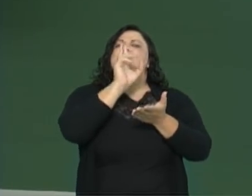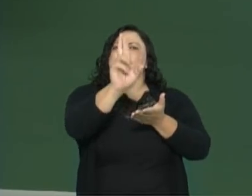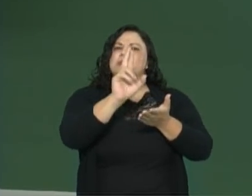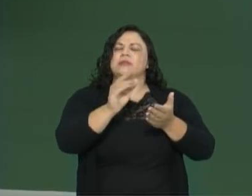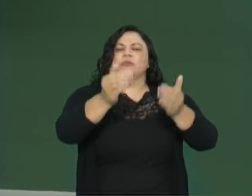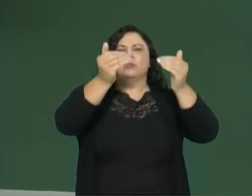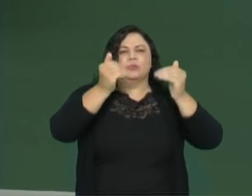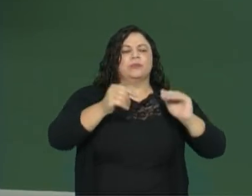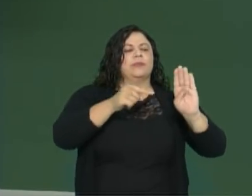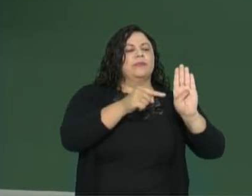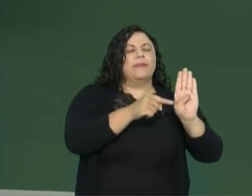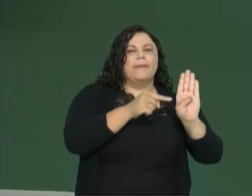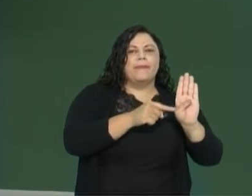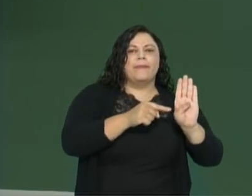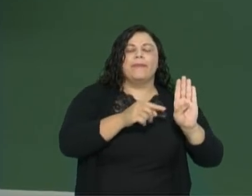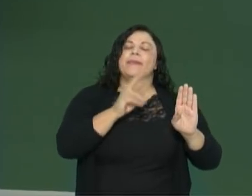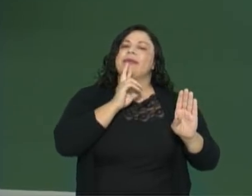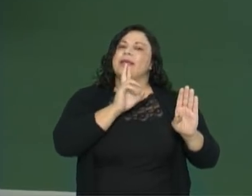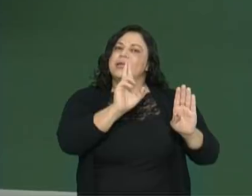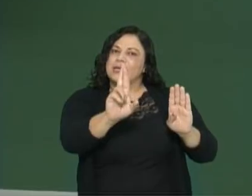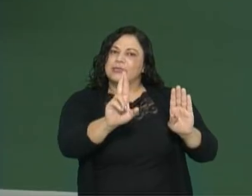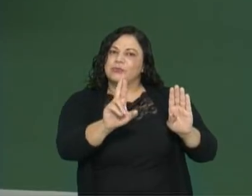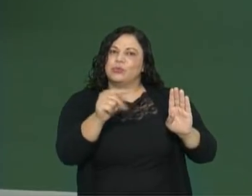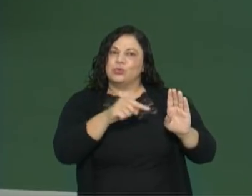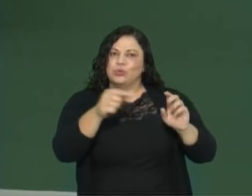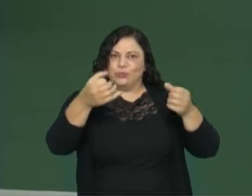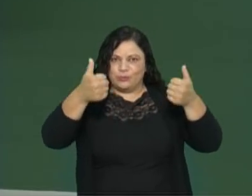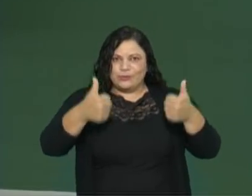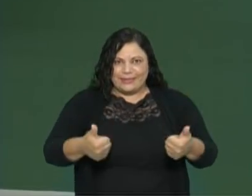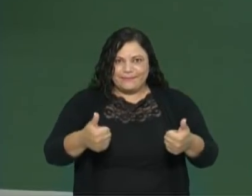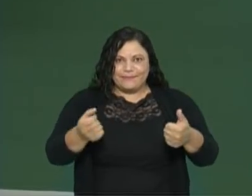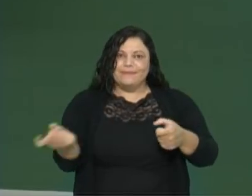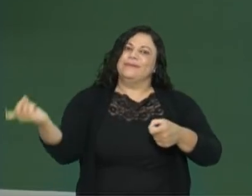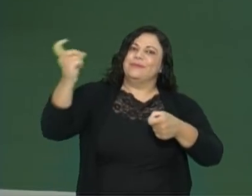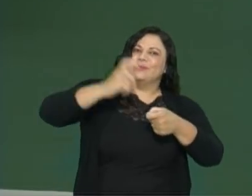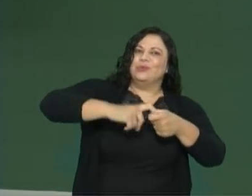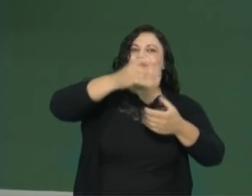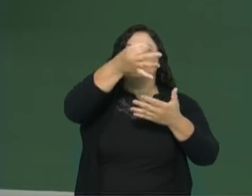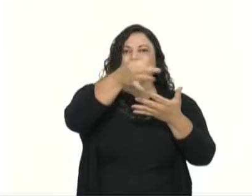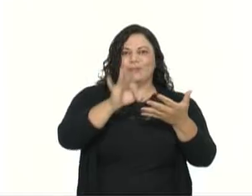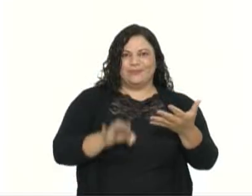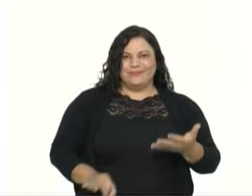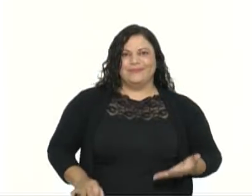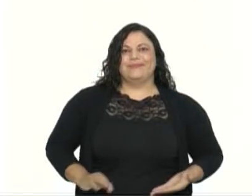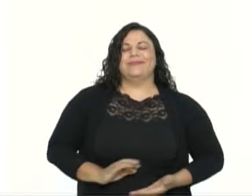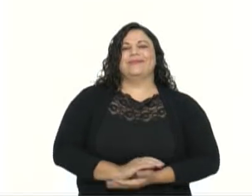depois anota a letra B e responde a letra B. Perfeito? Eu já retorno corrigindo.